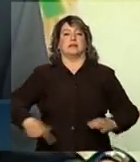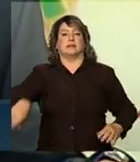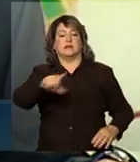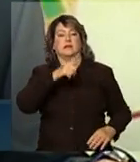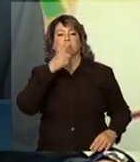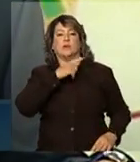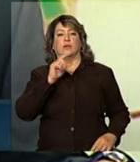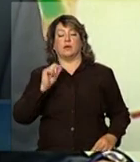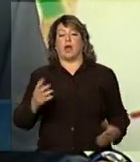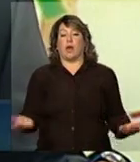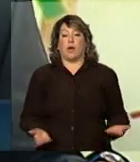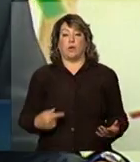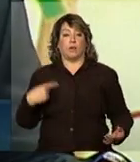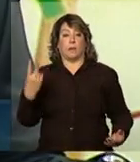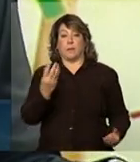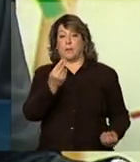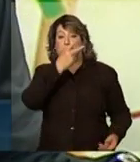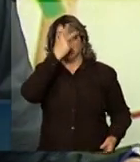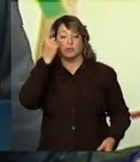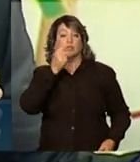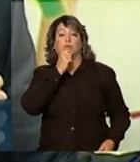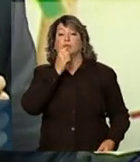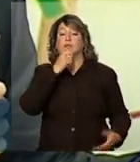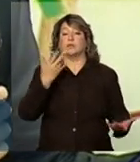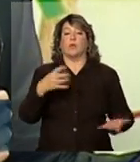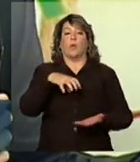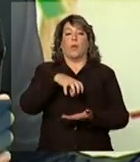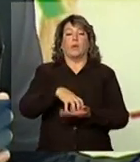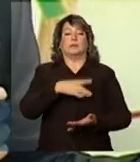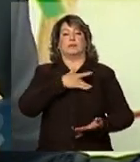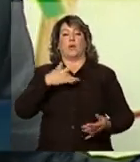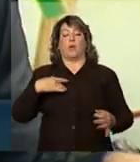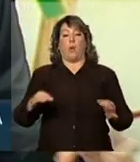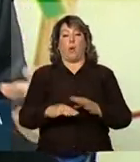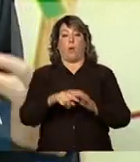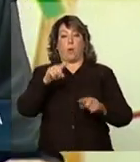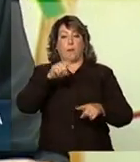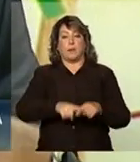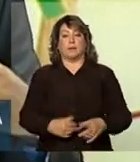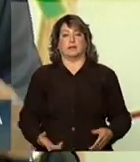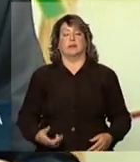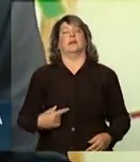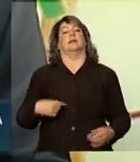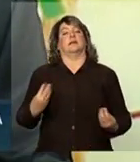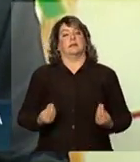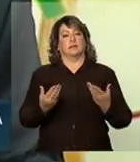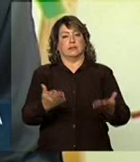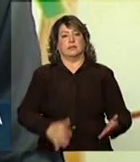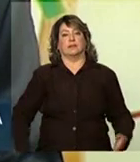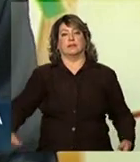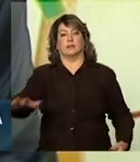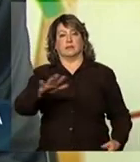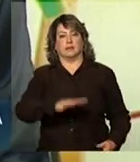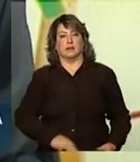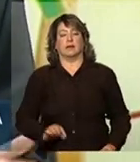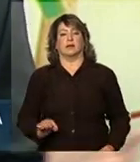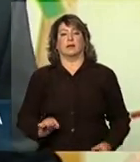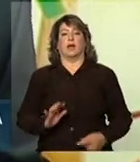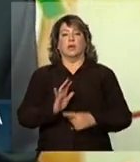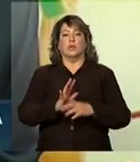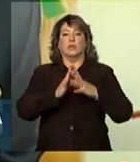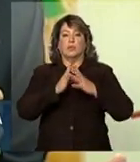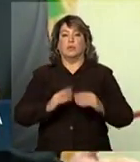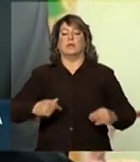não conta com a possibilidade, né, de ter uma equipe de saúde completa. Então, integrar, qualificar para a gente enfrentar essa situação